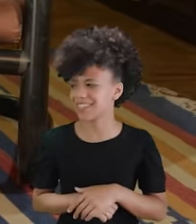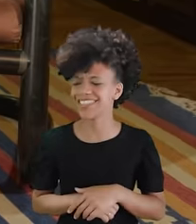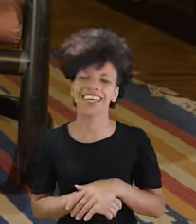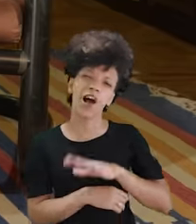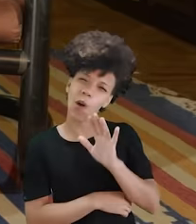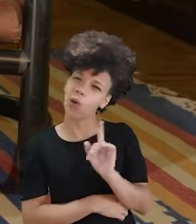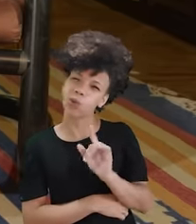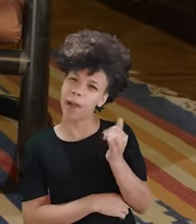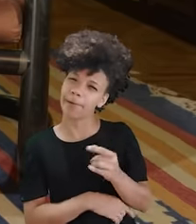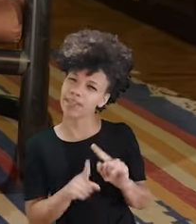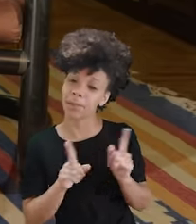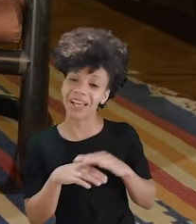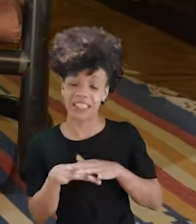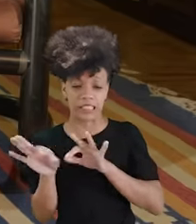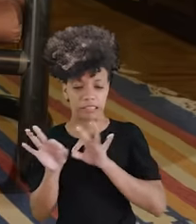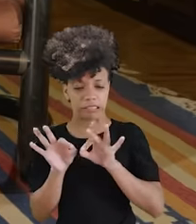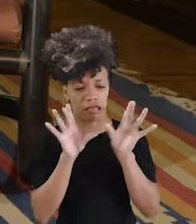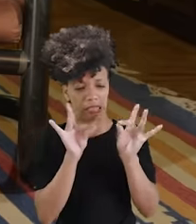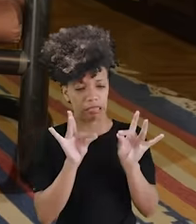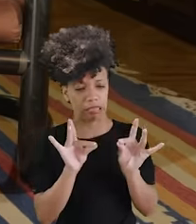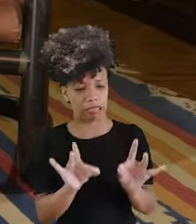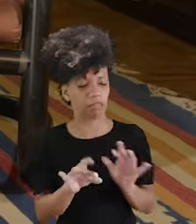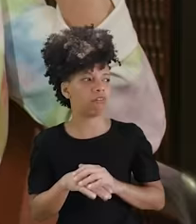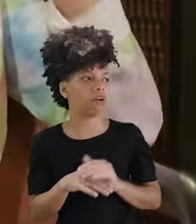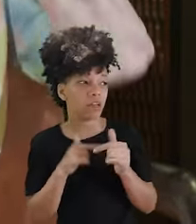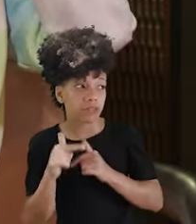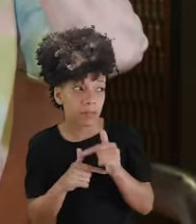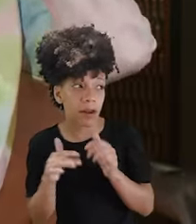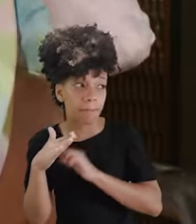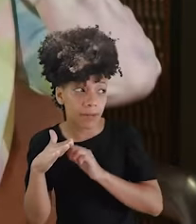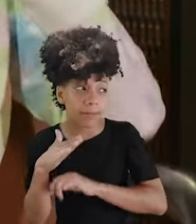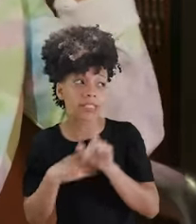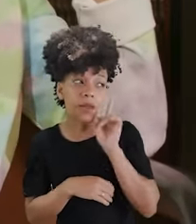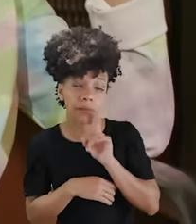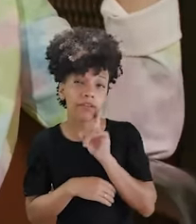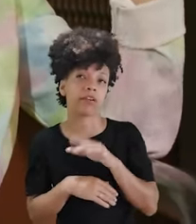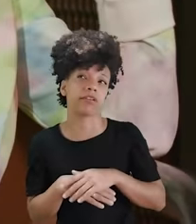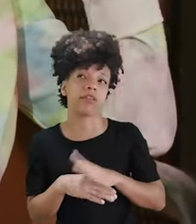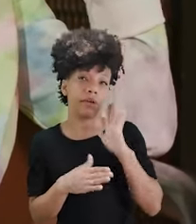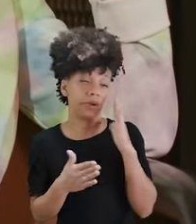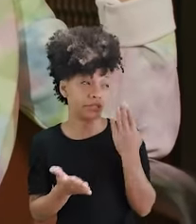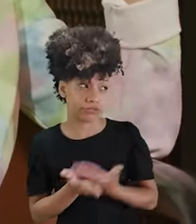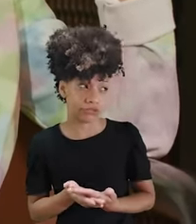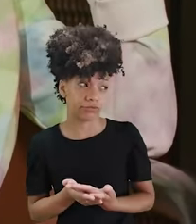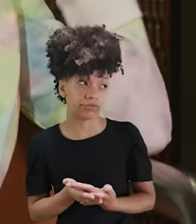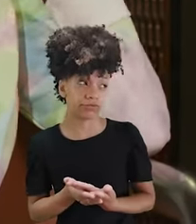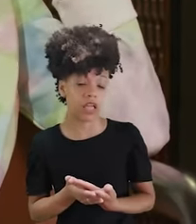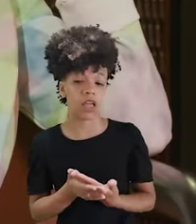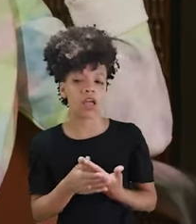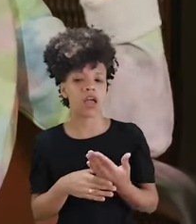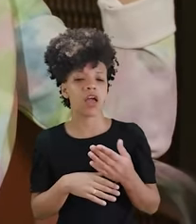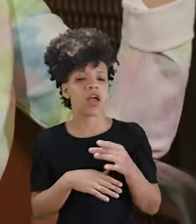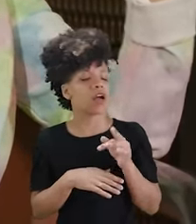falar com o momento que você não é uma merda Eles são muito organizados trabalhar para a empresa americana eu acredito